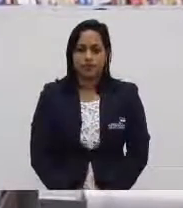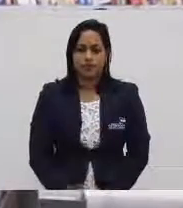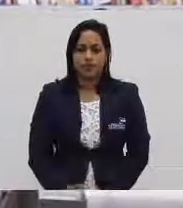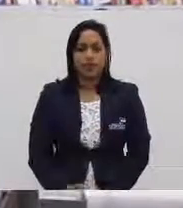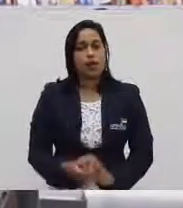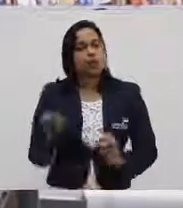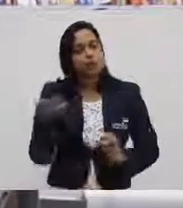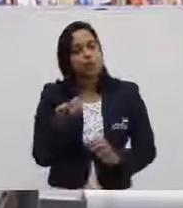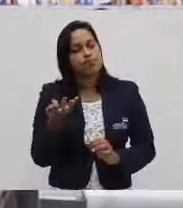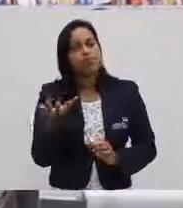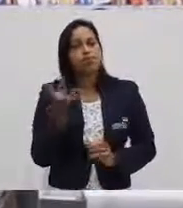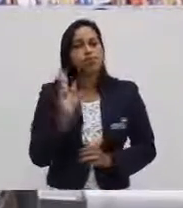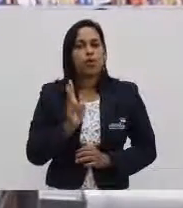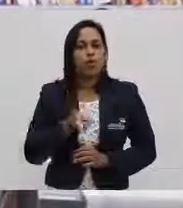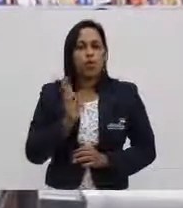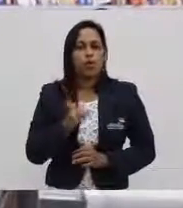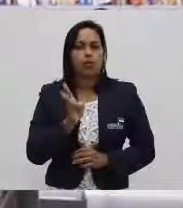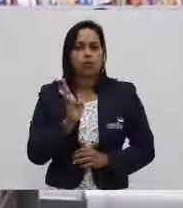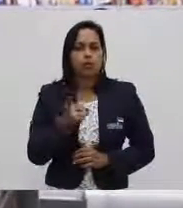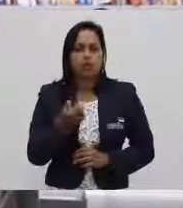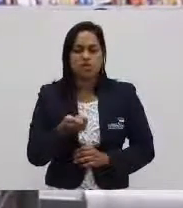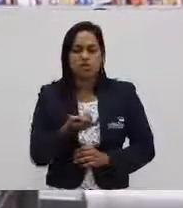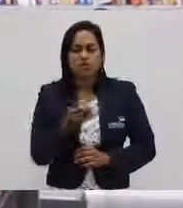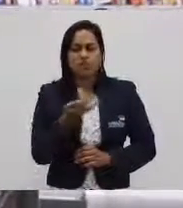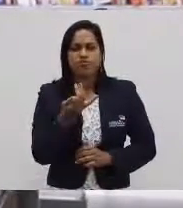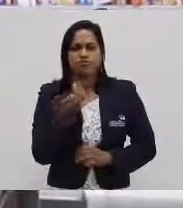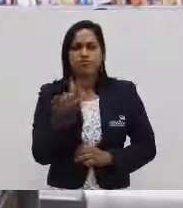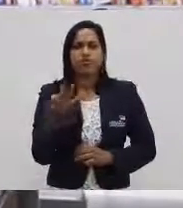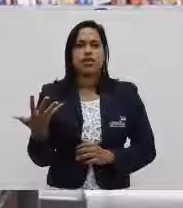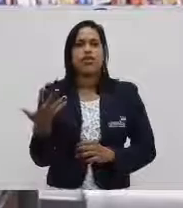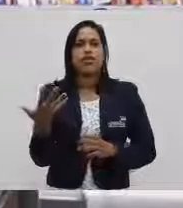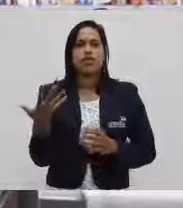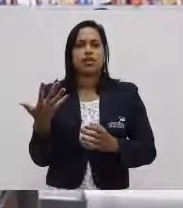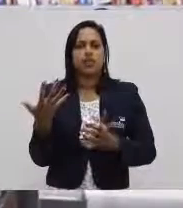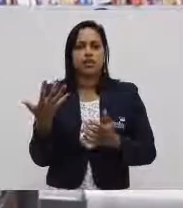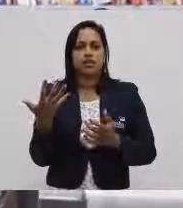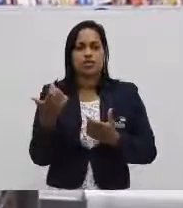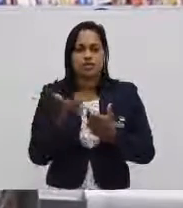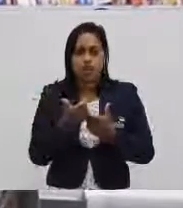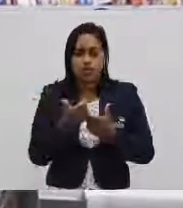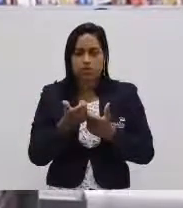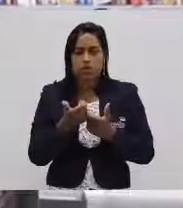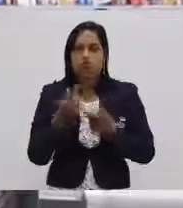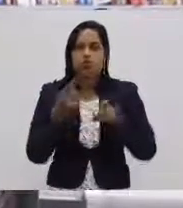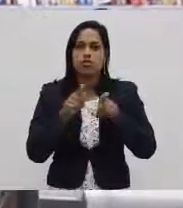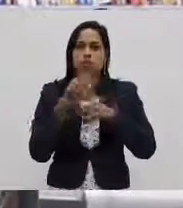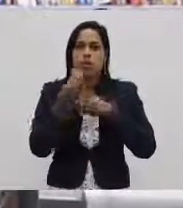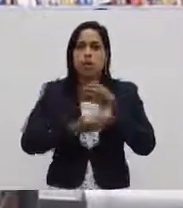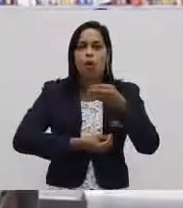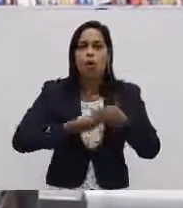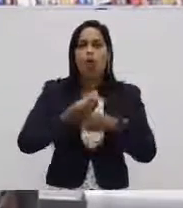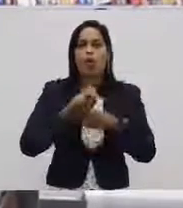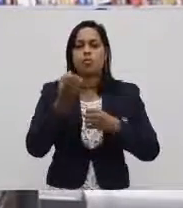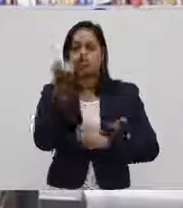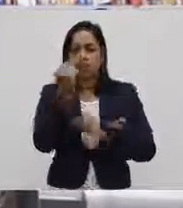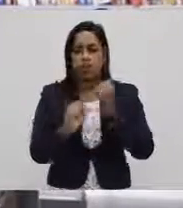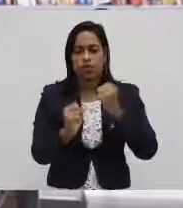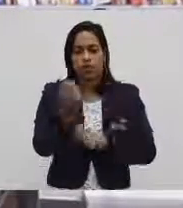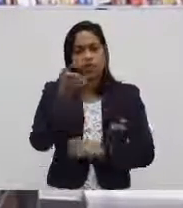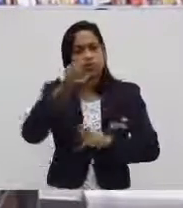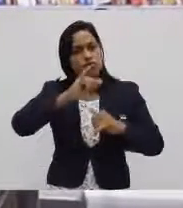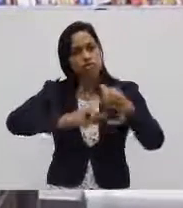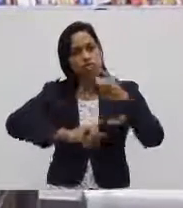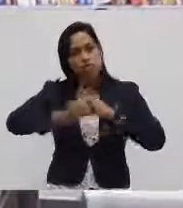Já a produção contínua são grandes volumes de produção e produtos padronizados, como indústria química